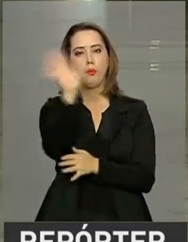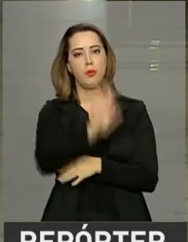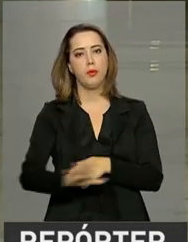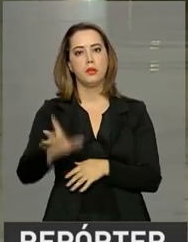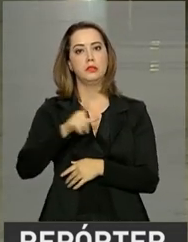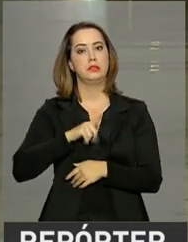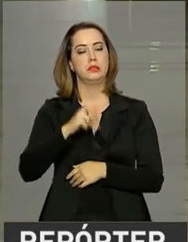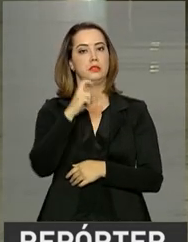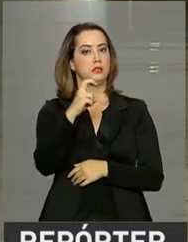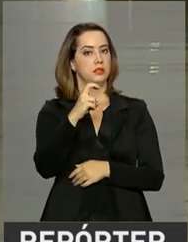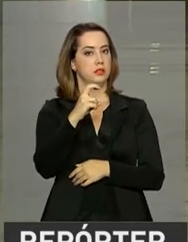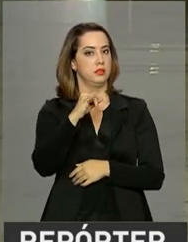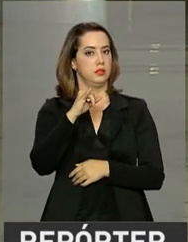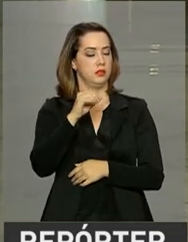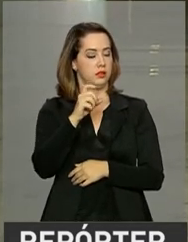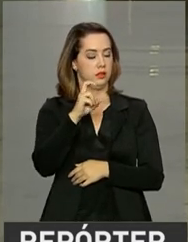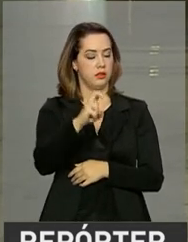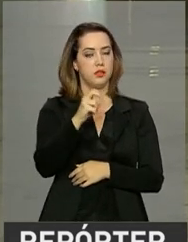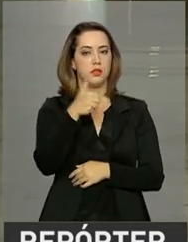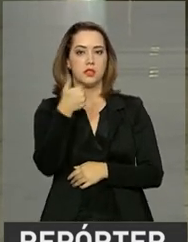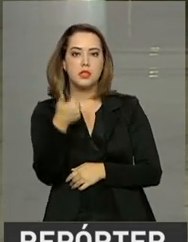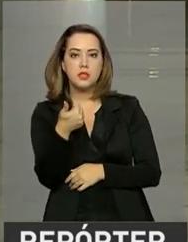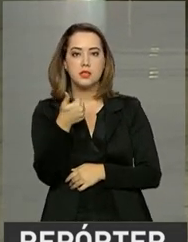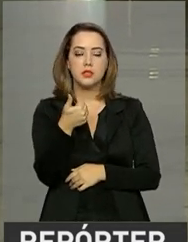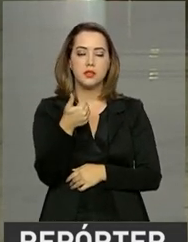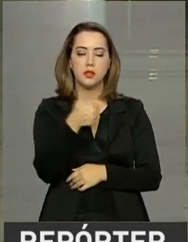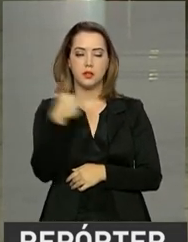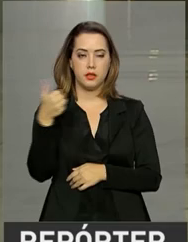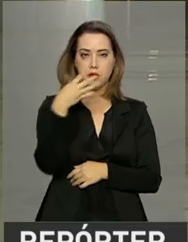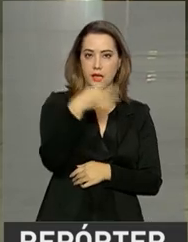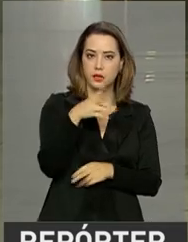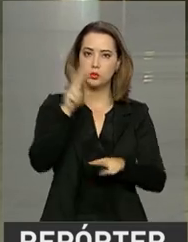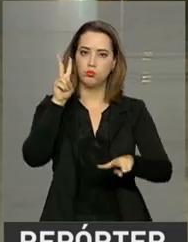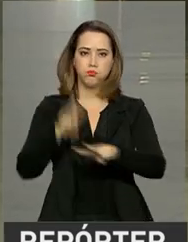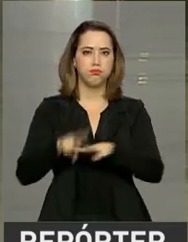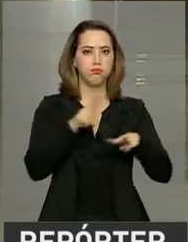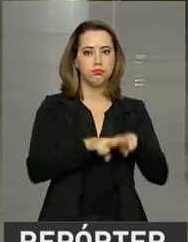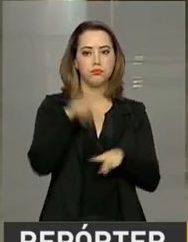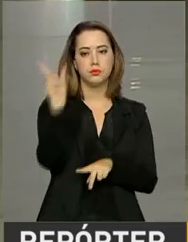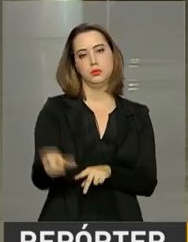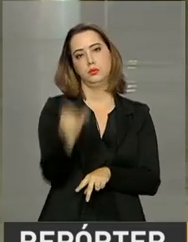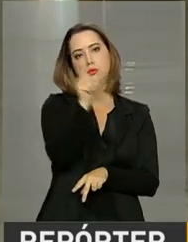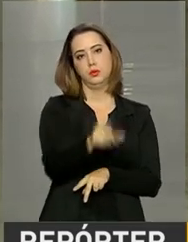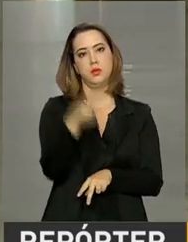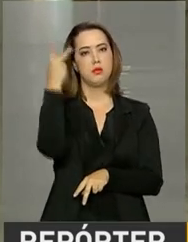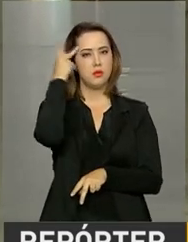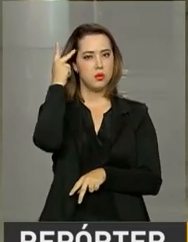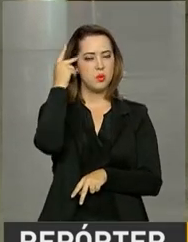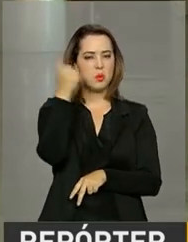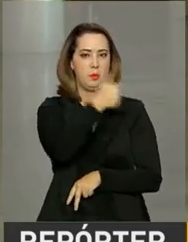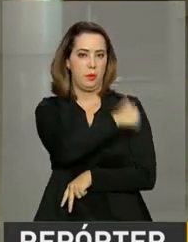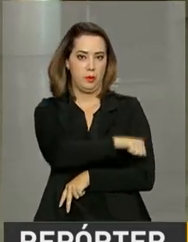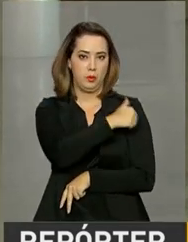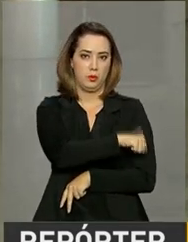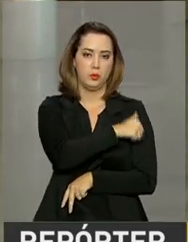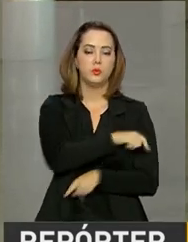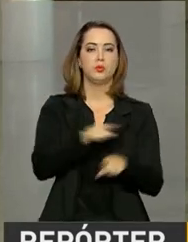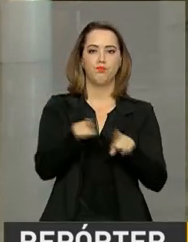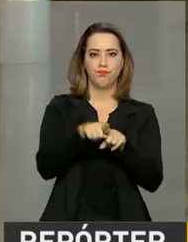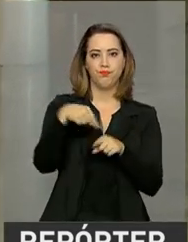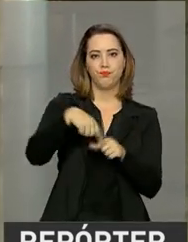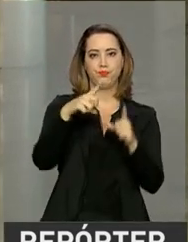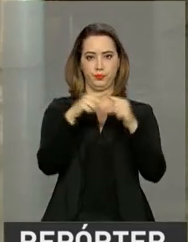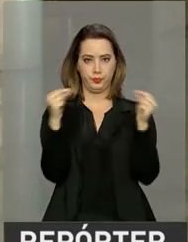mandados sendo 14 de prisão temporária e 37 de busca e apreensão em São Paulo no Rio de Janeiro e no